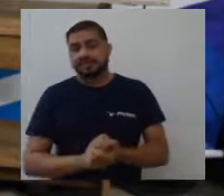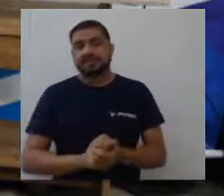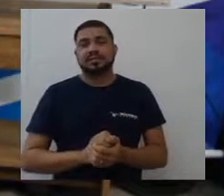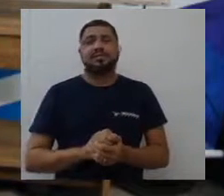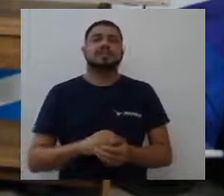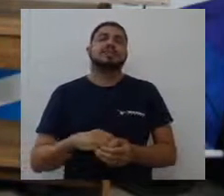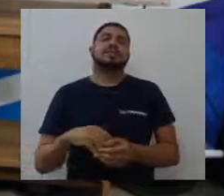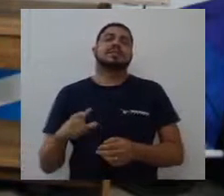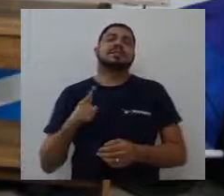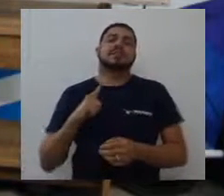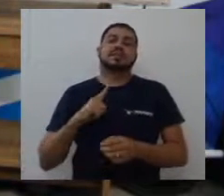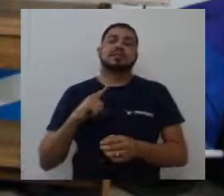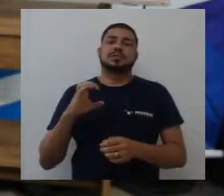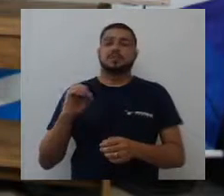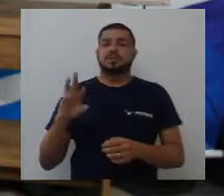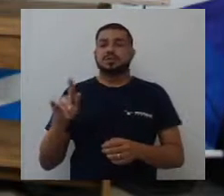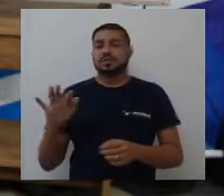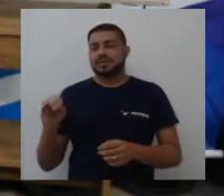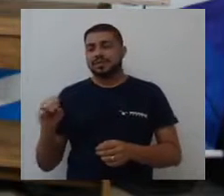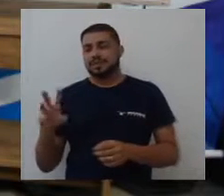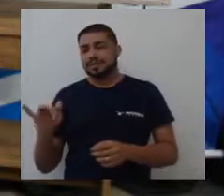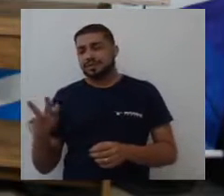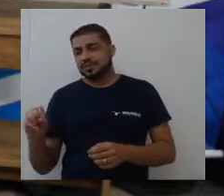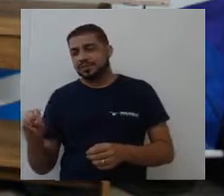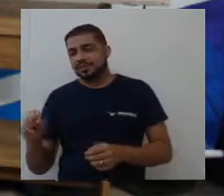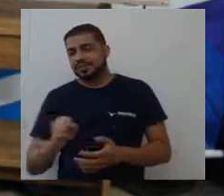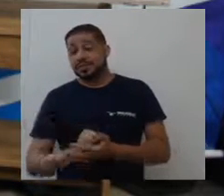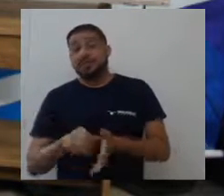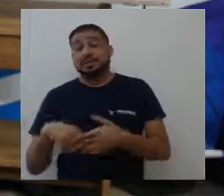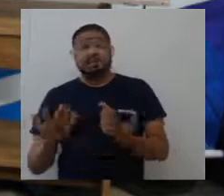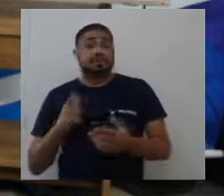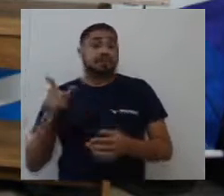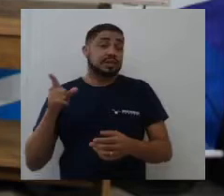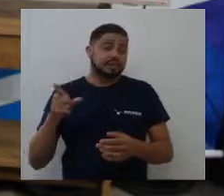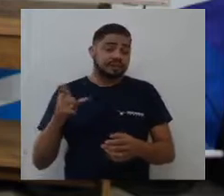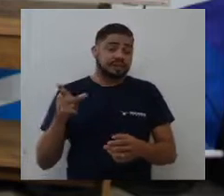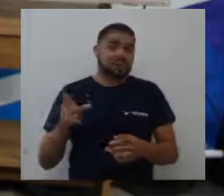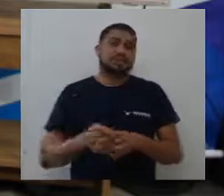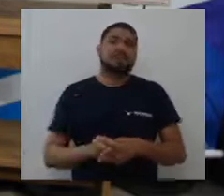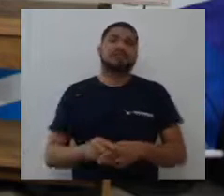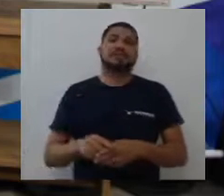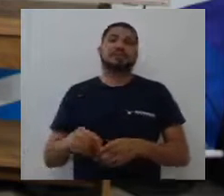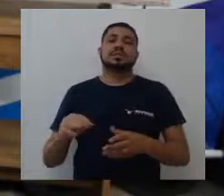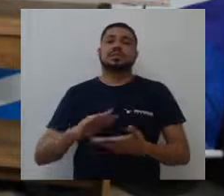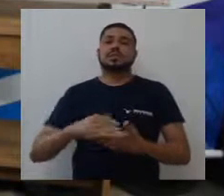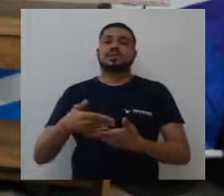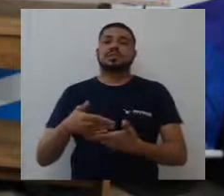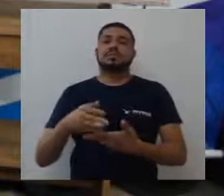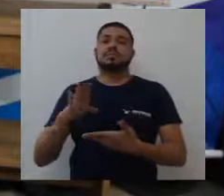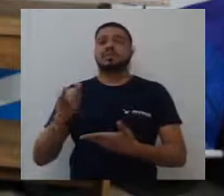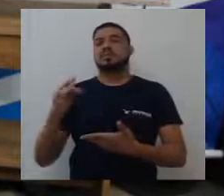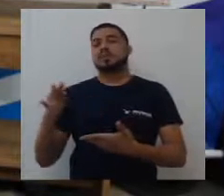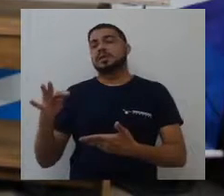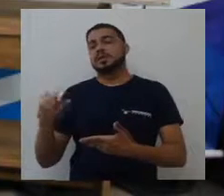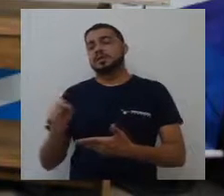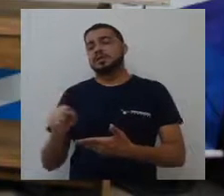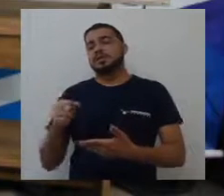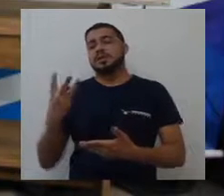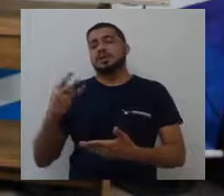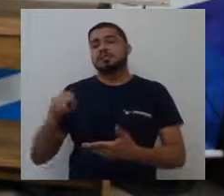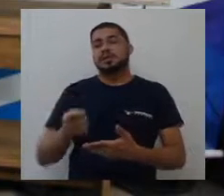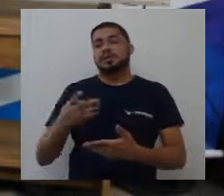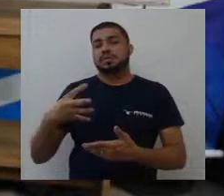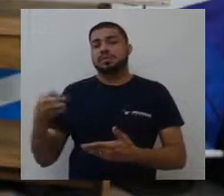Coronavirus, tá ligado? BitBytes. Então, o notebook estava sendo vendido na loja BitBytes por R$ 3.400.